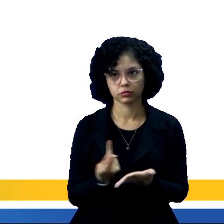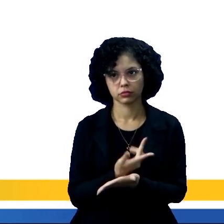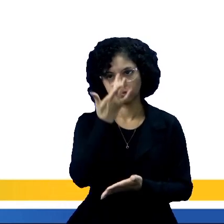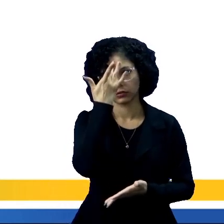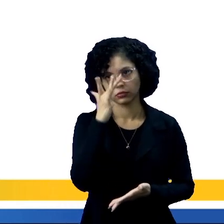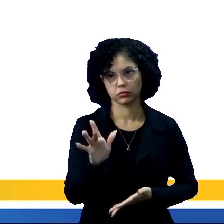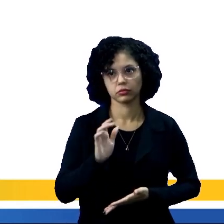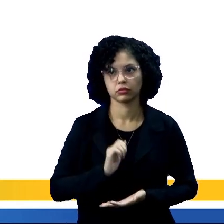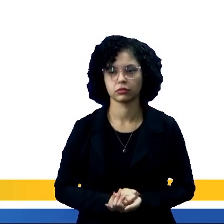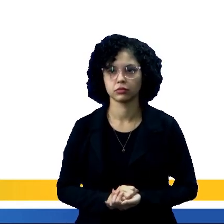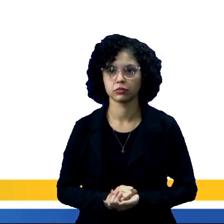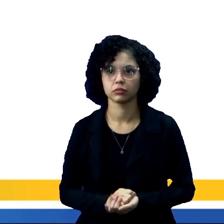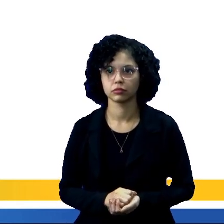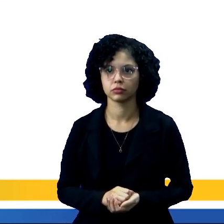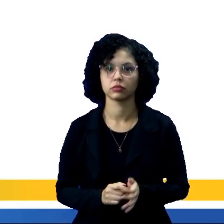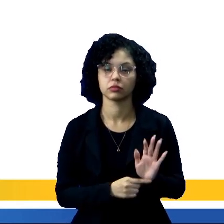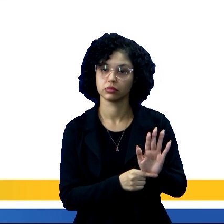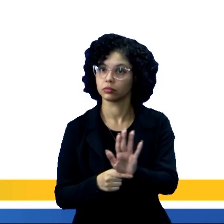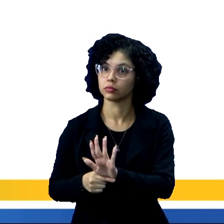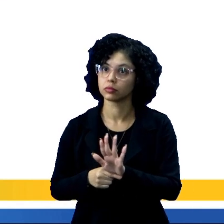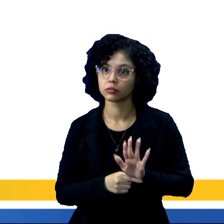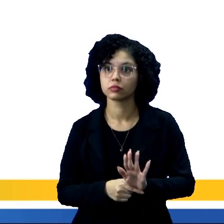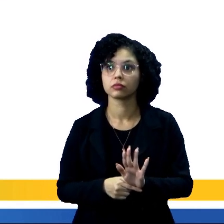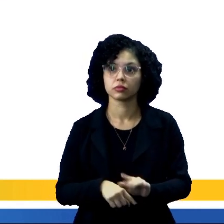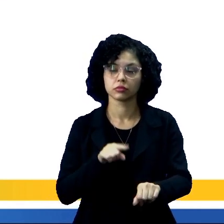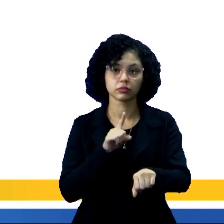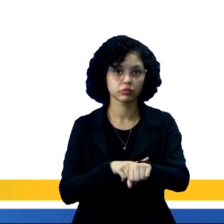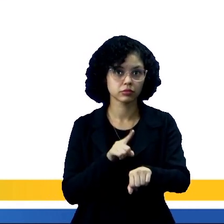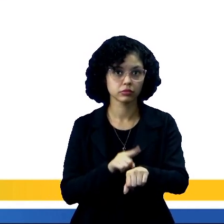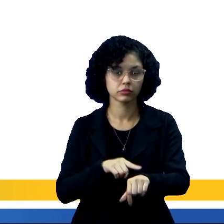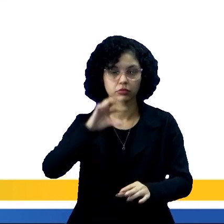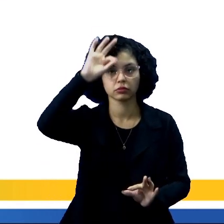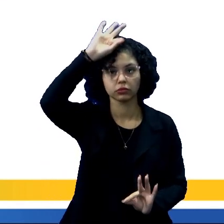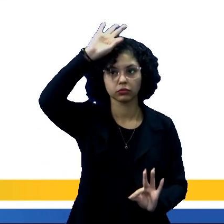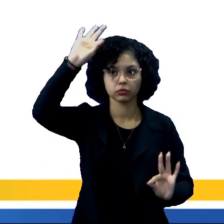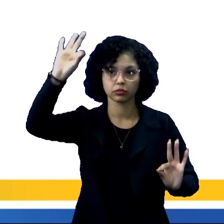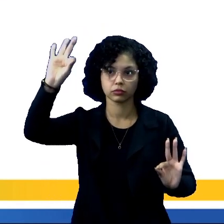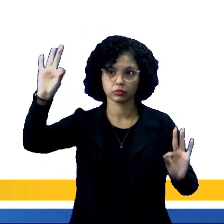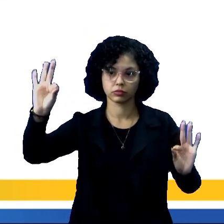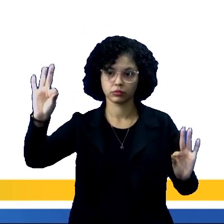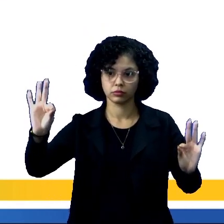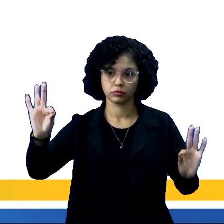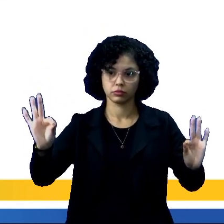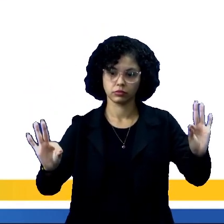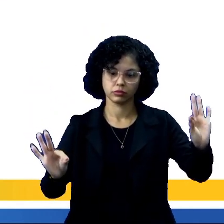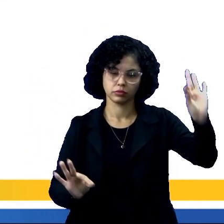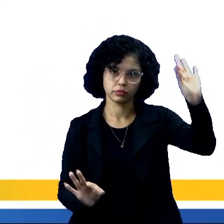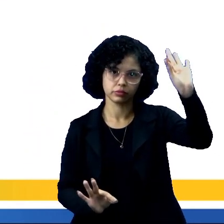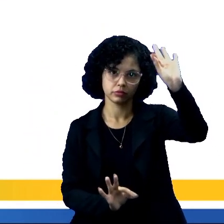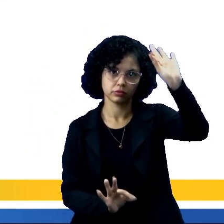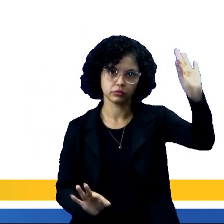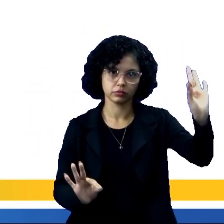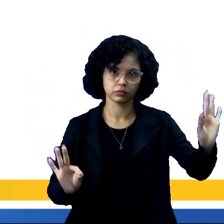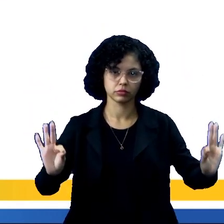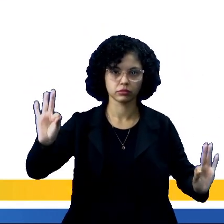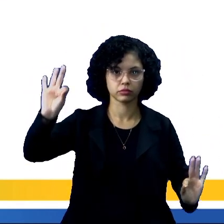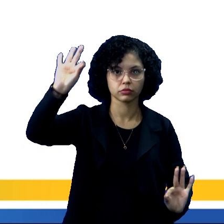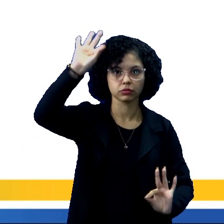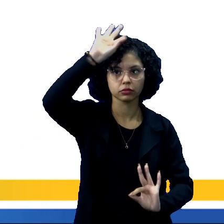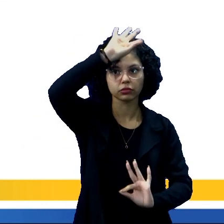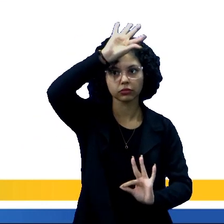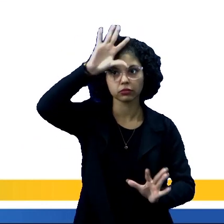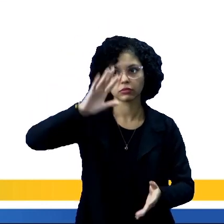não sabe. O esquema representa aí esfericidade do planeta Terra. É a divisão